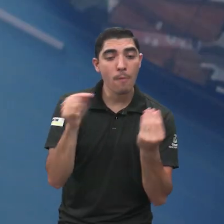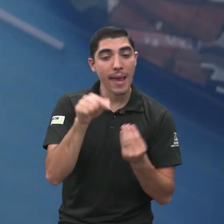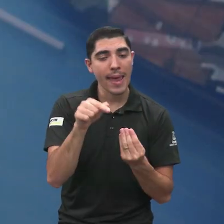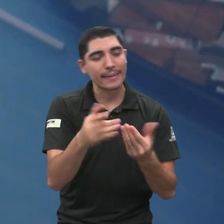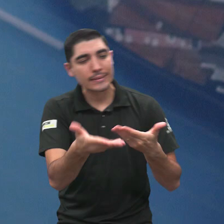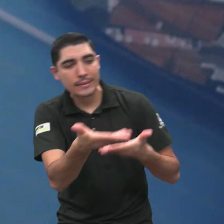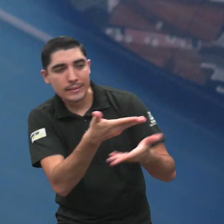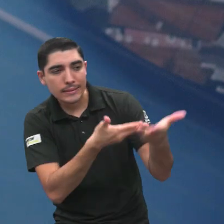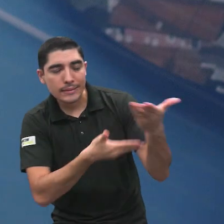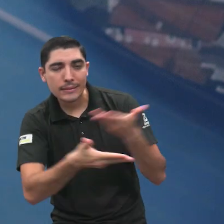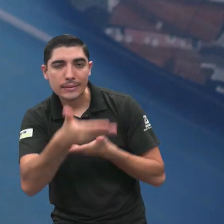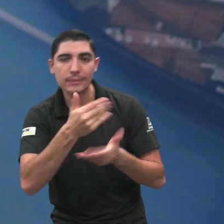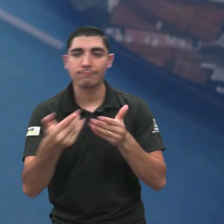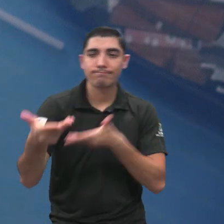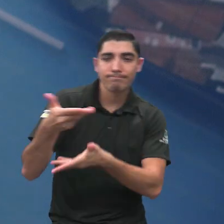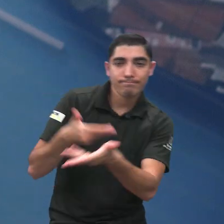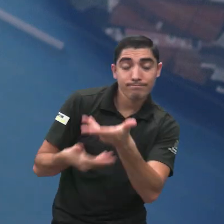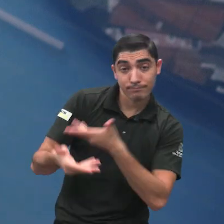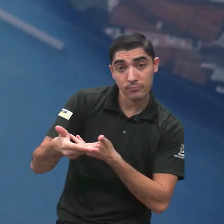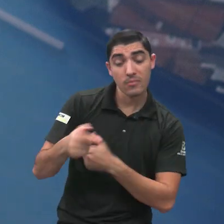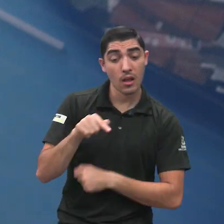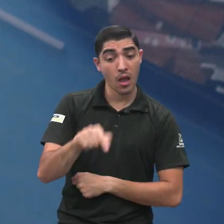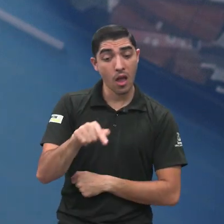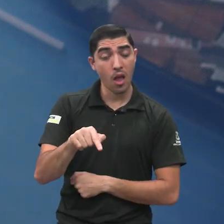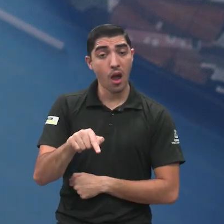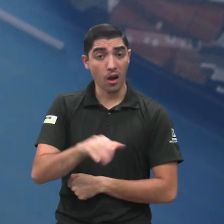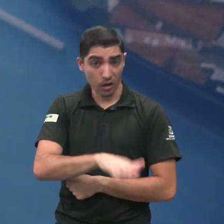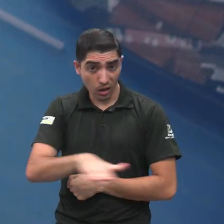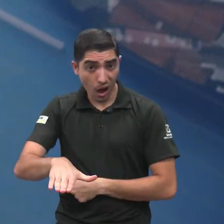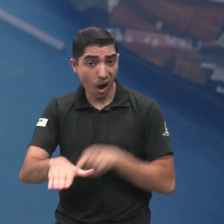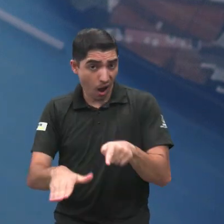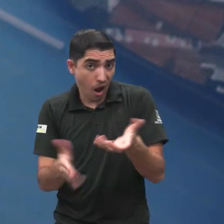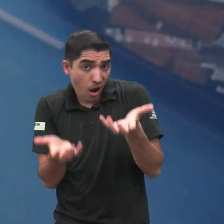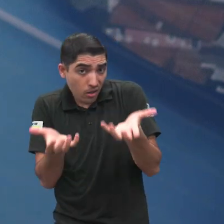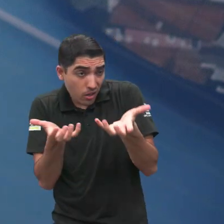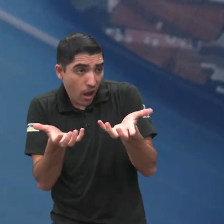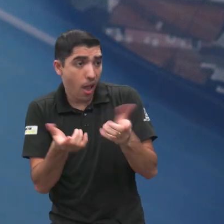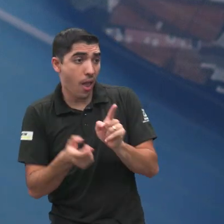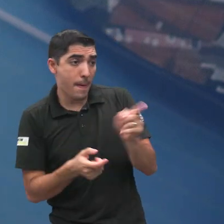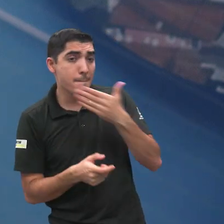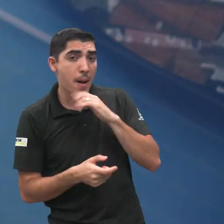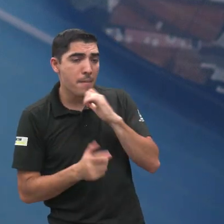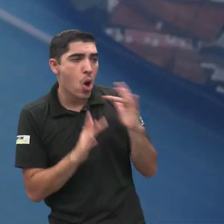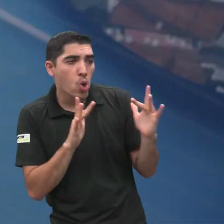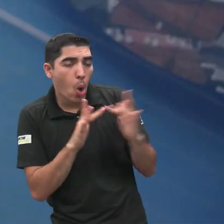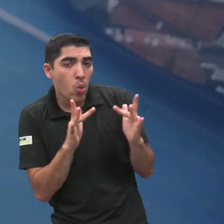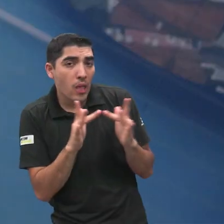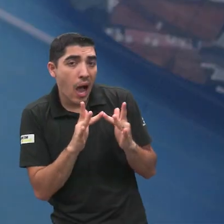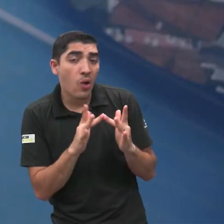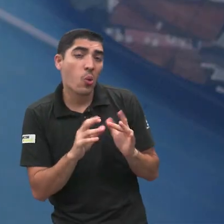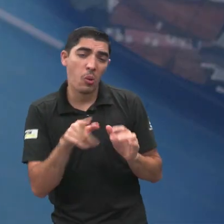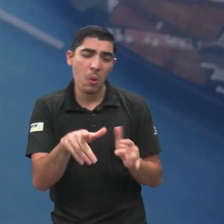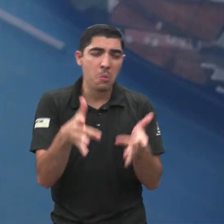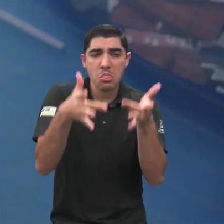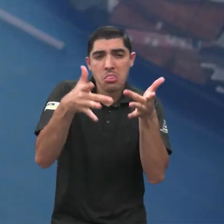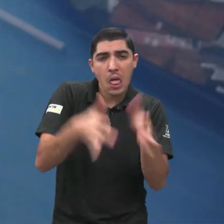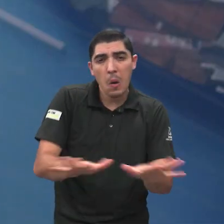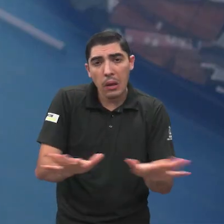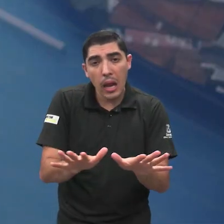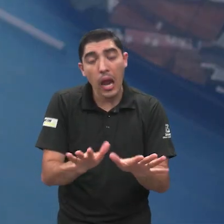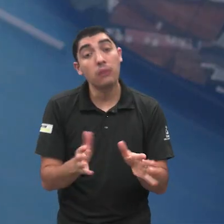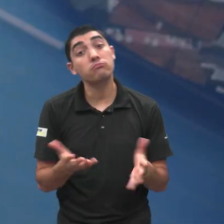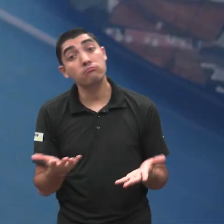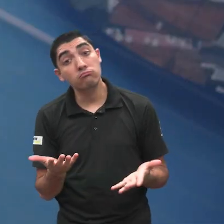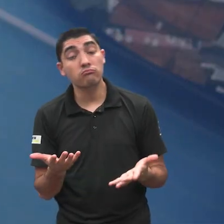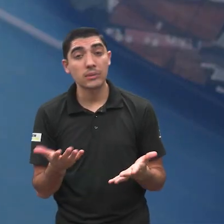como que está aquele filho, né? Se ele quer realmente ter a convivência com aquele pai, se ele não quer ter a